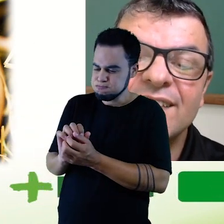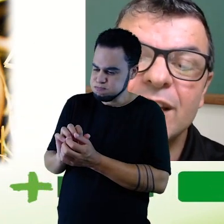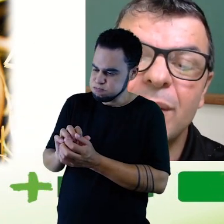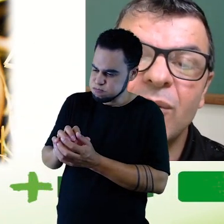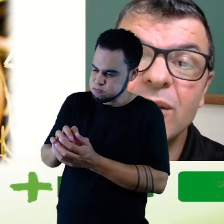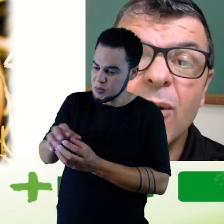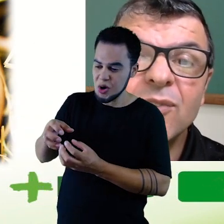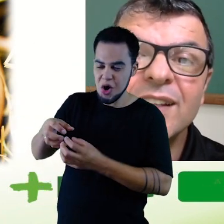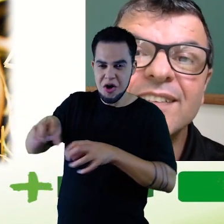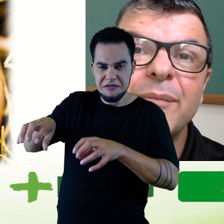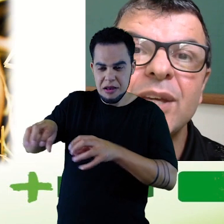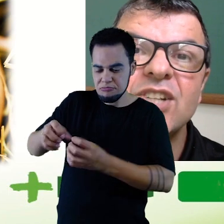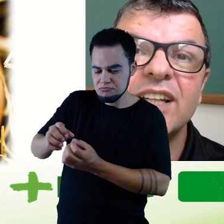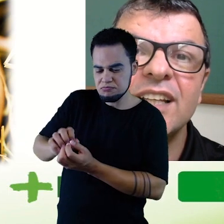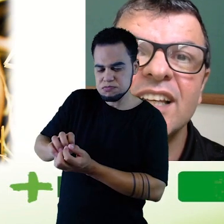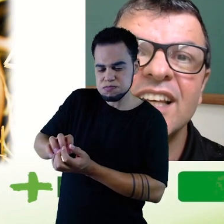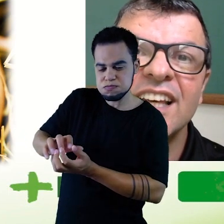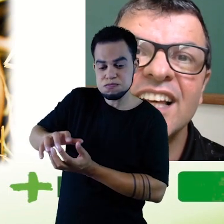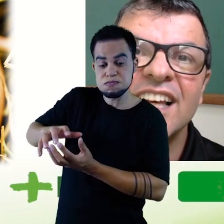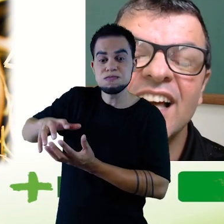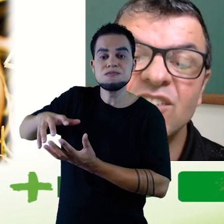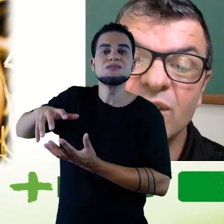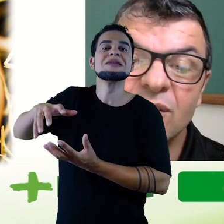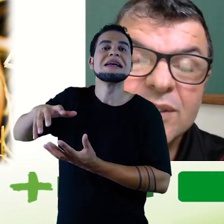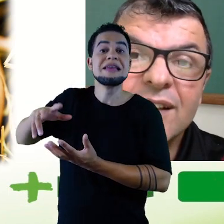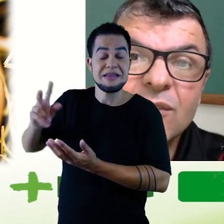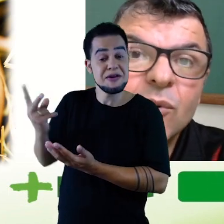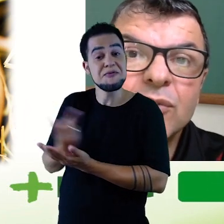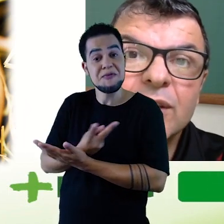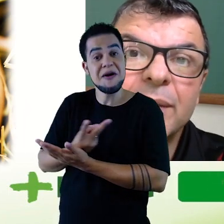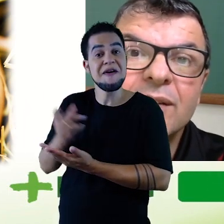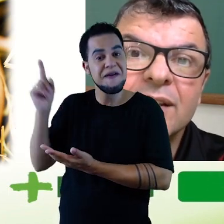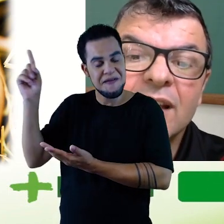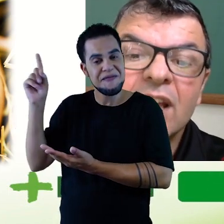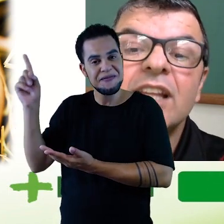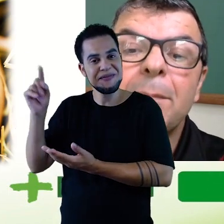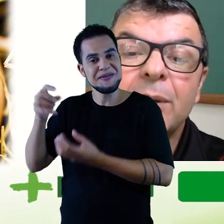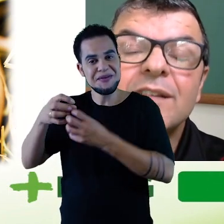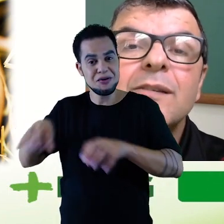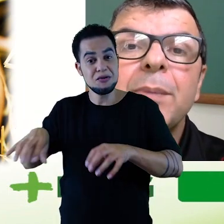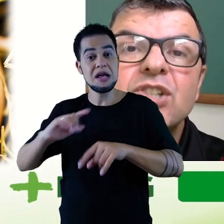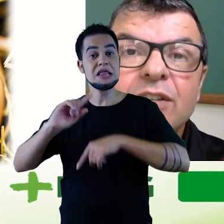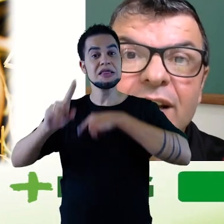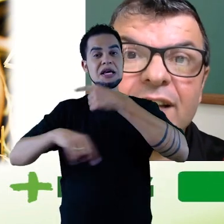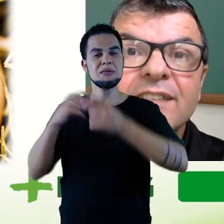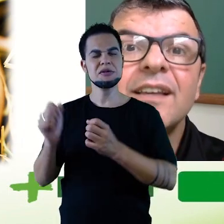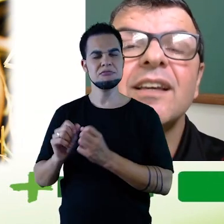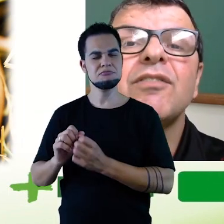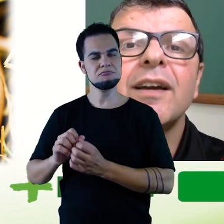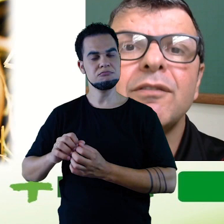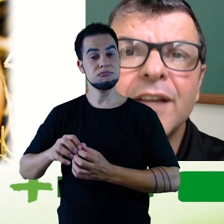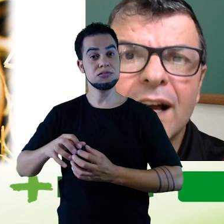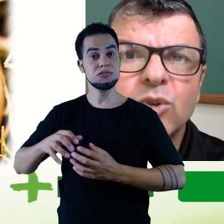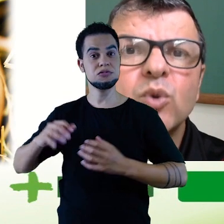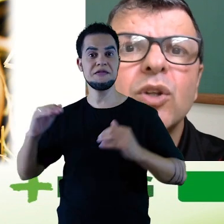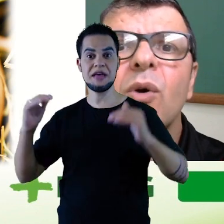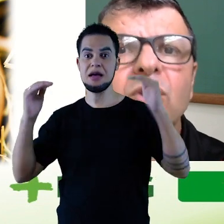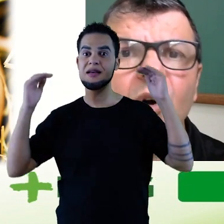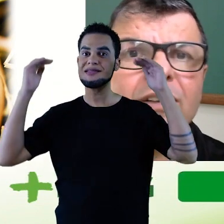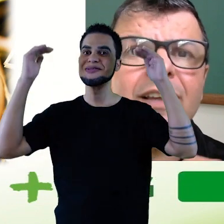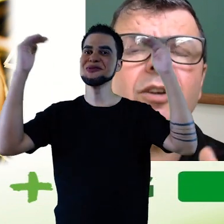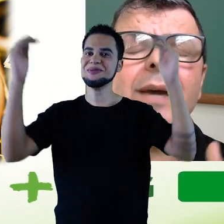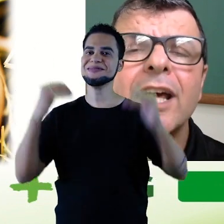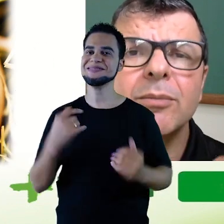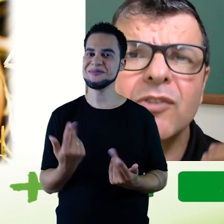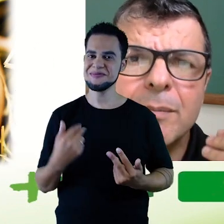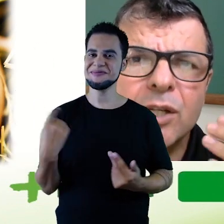embrionário desse animal, igualzinho a semente ali. Só que acontece no ovo também, né? E depois esse pintinho vai crescendo, fica adulto, igual